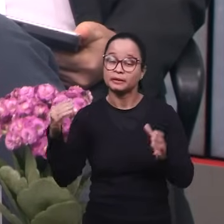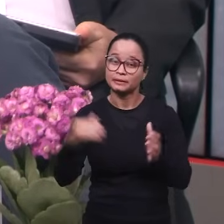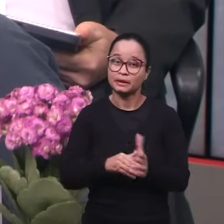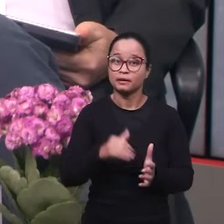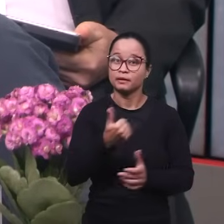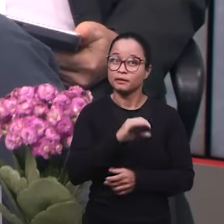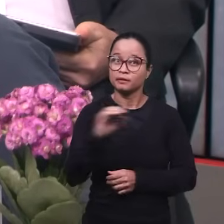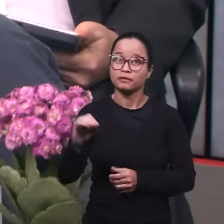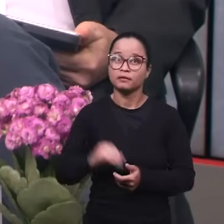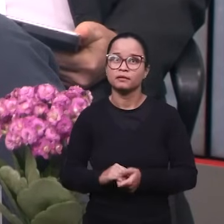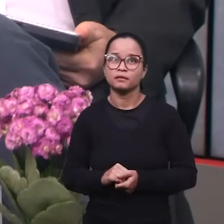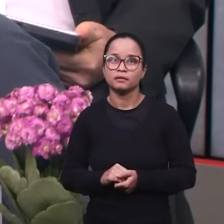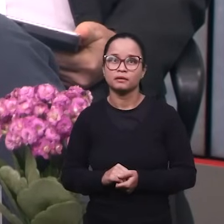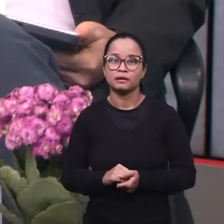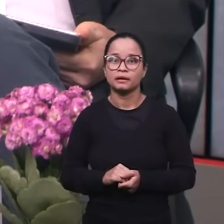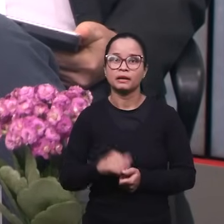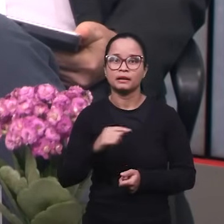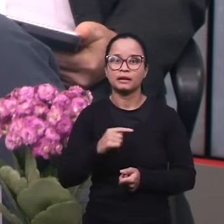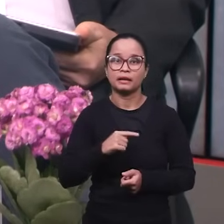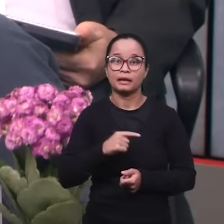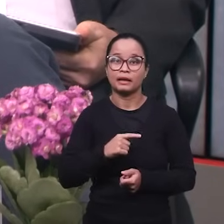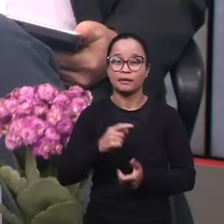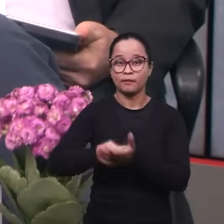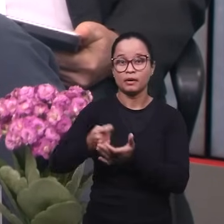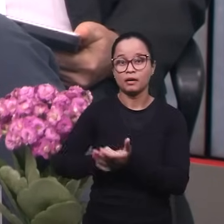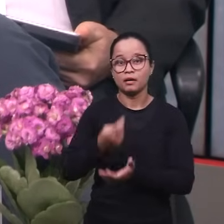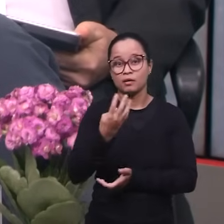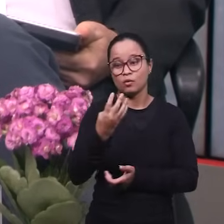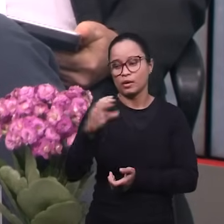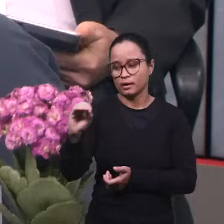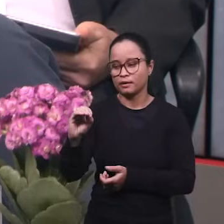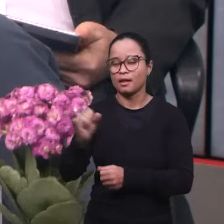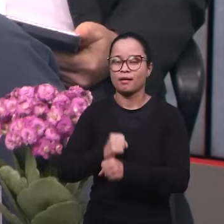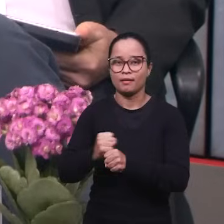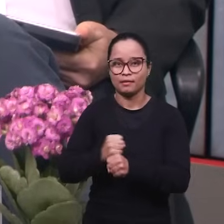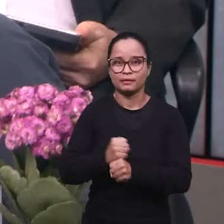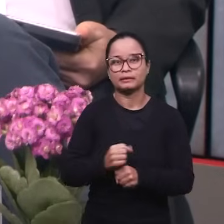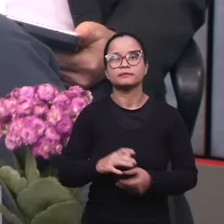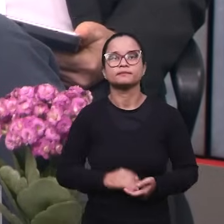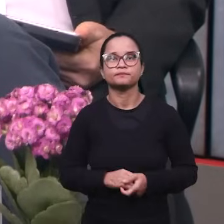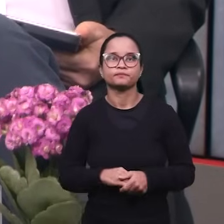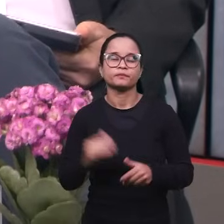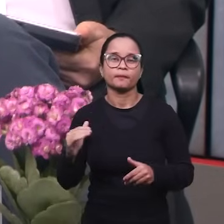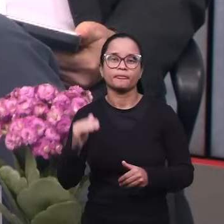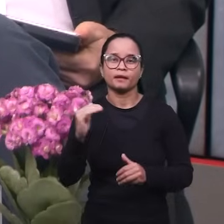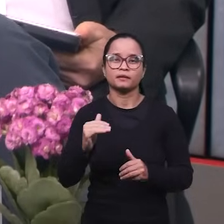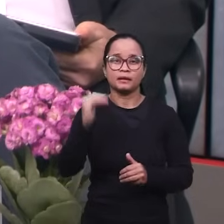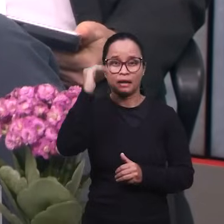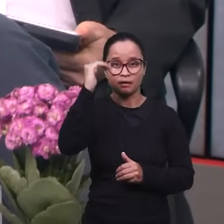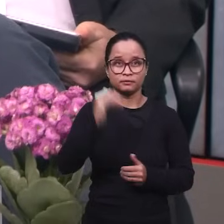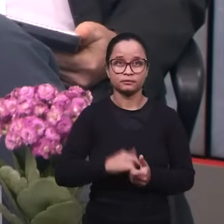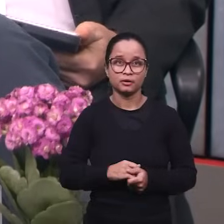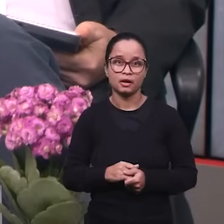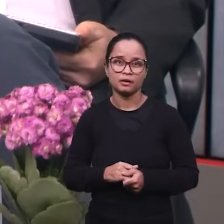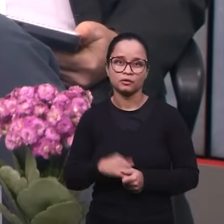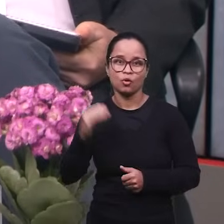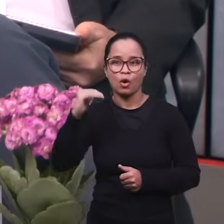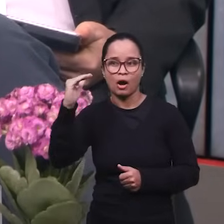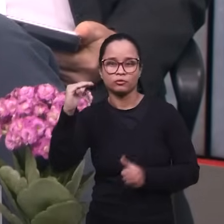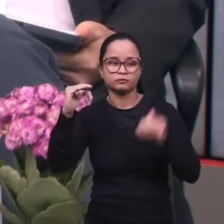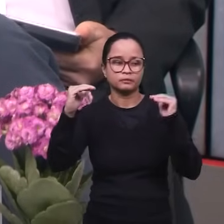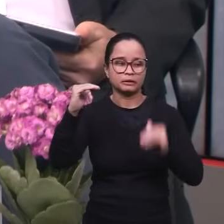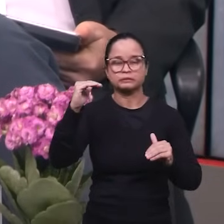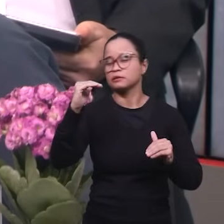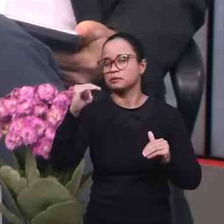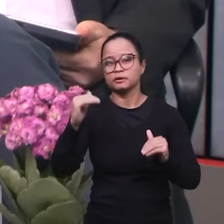chegar a 100, o homem ele tem que contribuir 40 anos. Um coeficiente 100. Então, a média tem que ser alta e o coeficiente tem que ser alto. Não adianta um ser